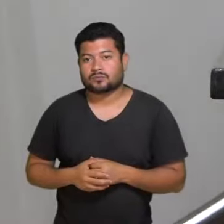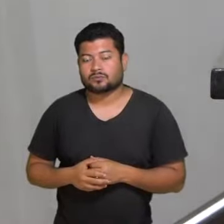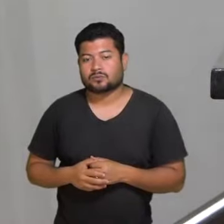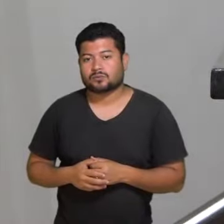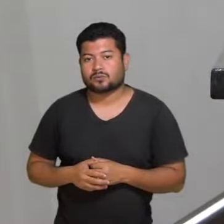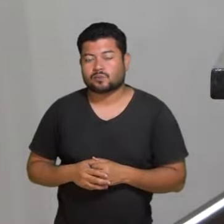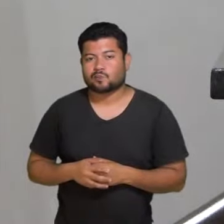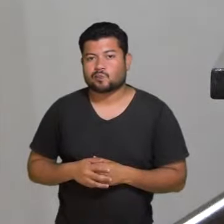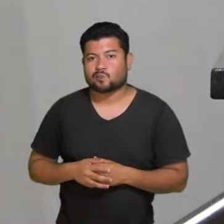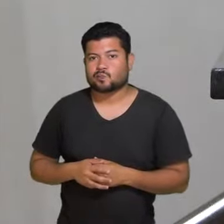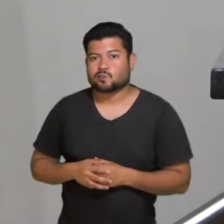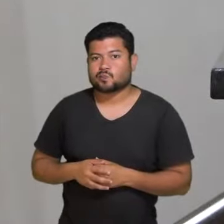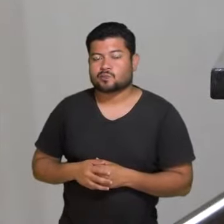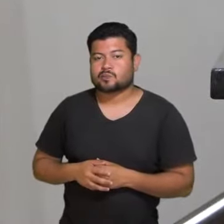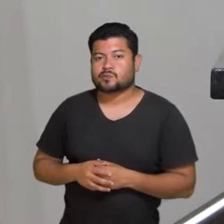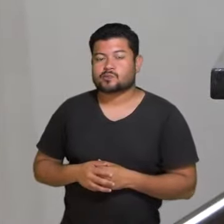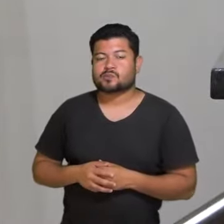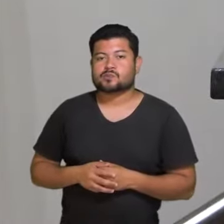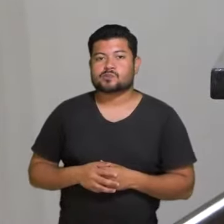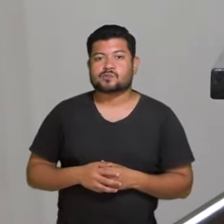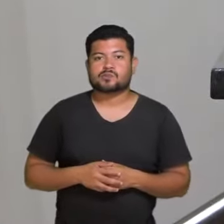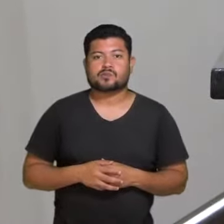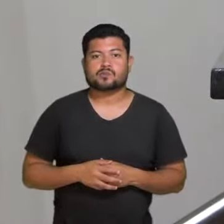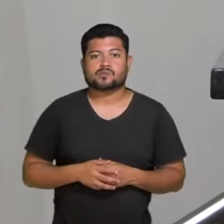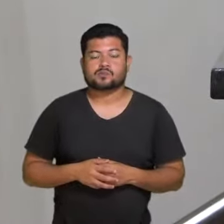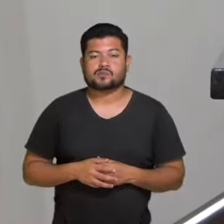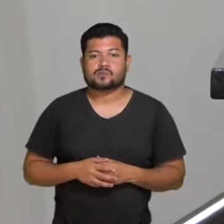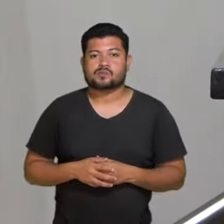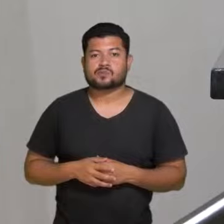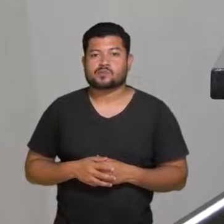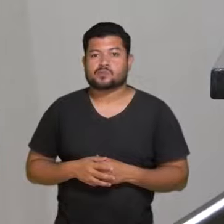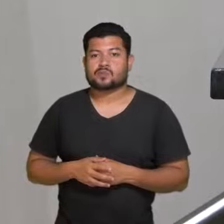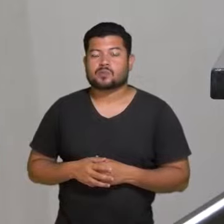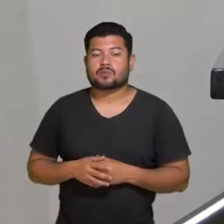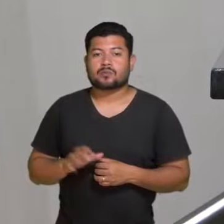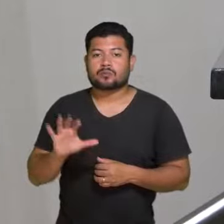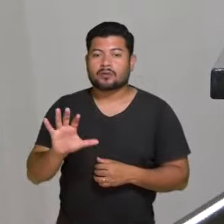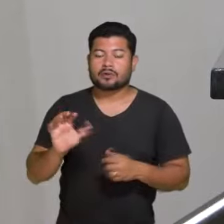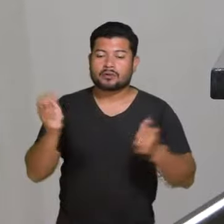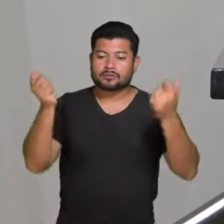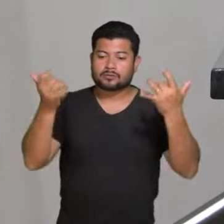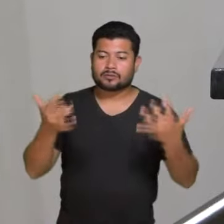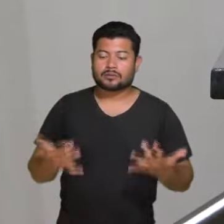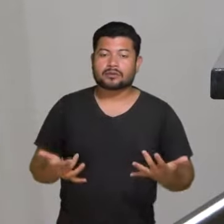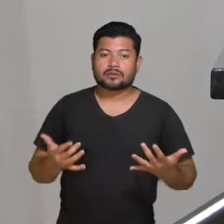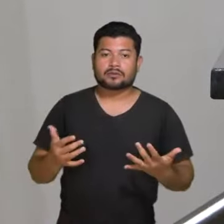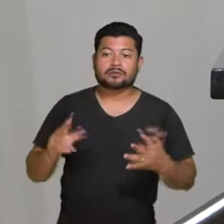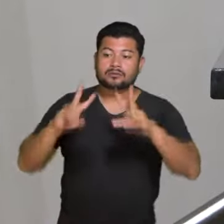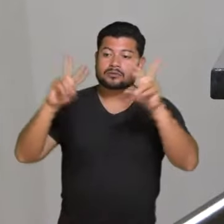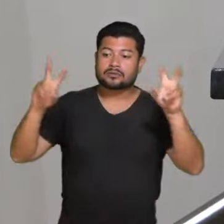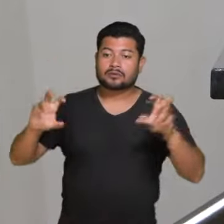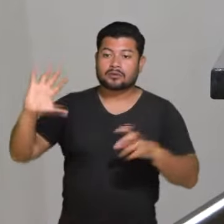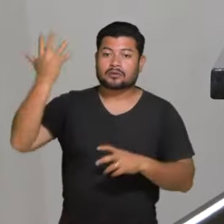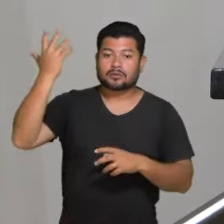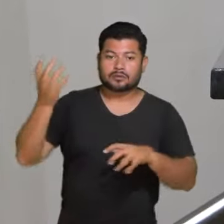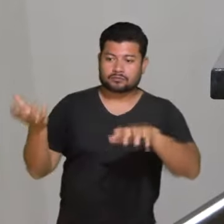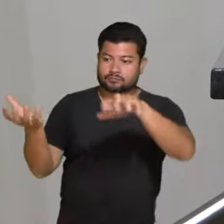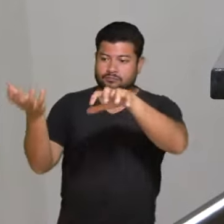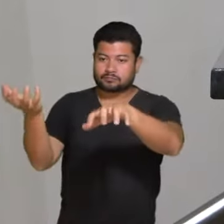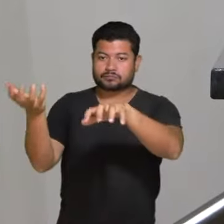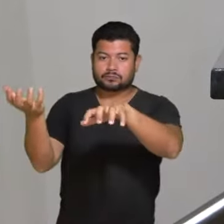presentes. Mas eu vou trazer um assunto com base no acontecido de hoje no Congresso Nacional. Após a